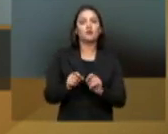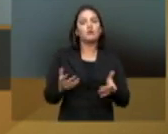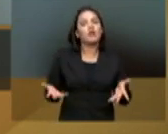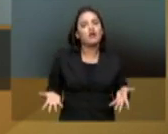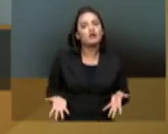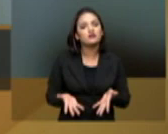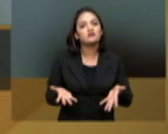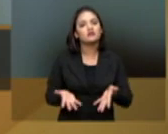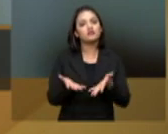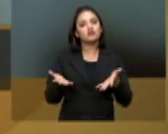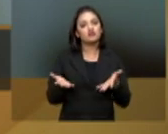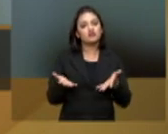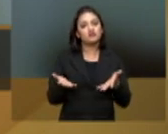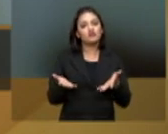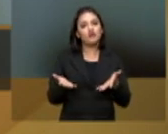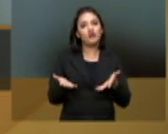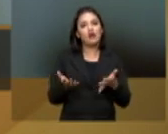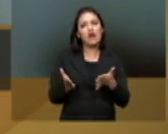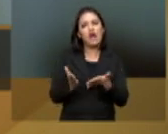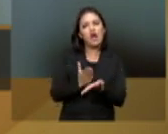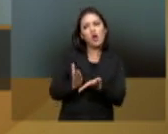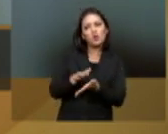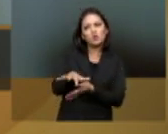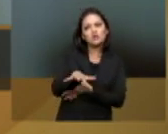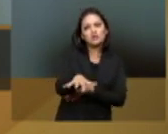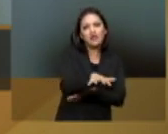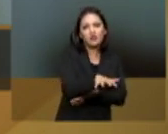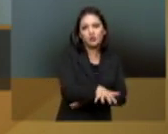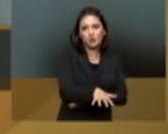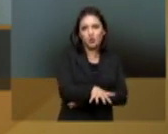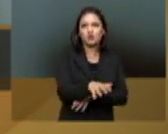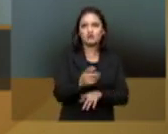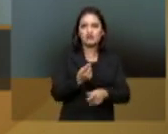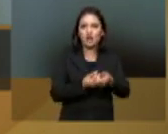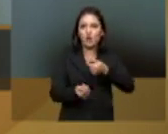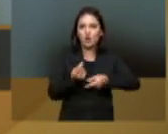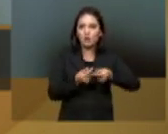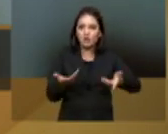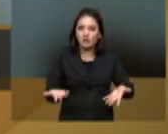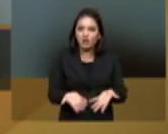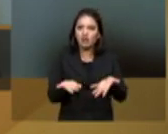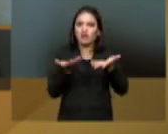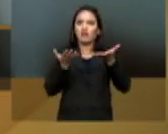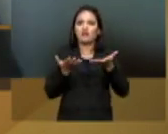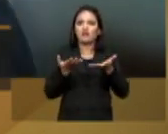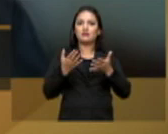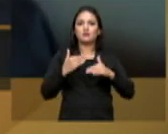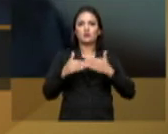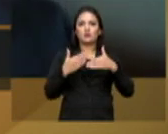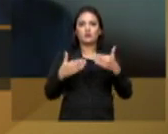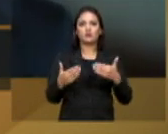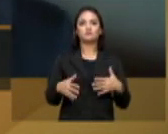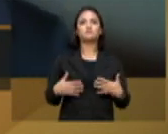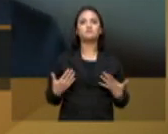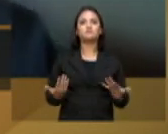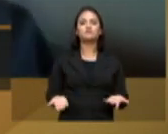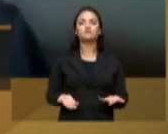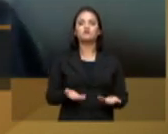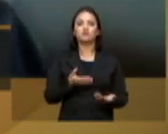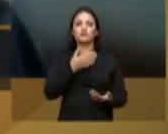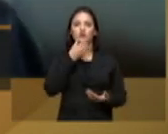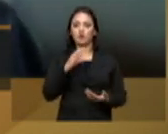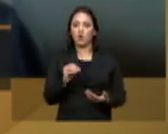incentivar determinado setor da economia. Corroborando o entendimento, Clóvis Monteiro Neto compreende